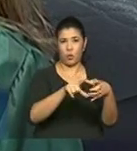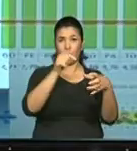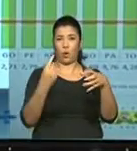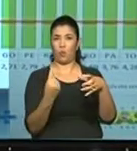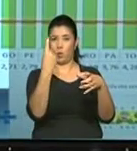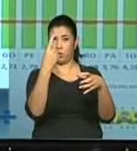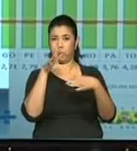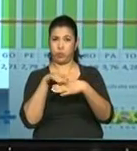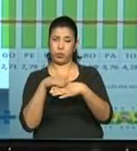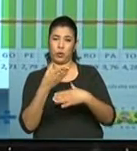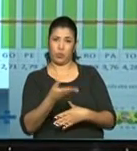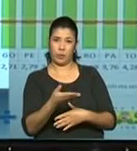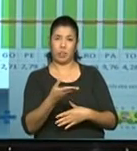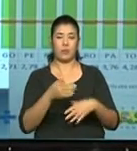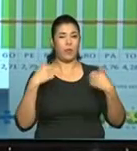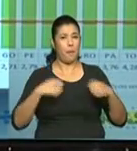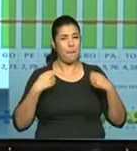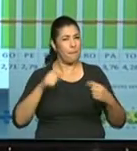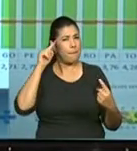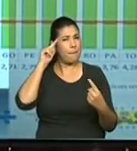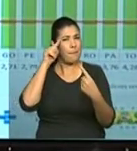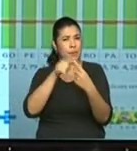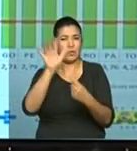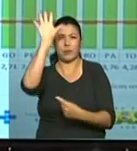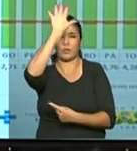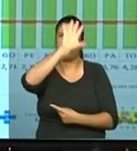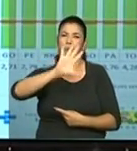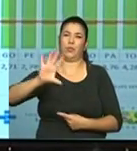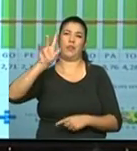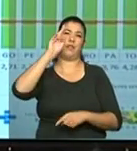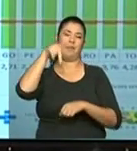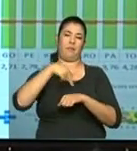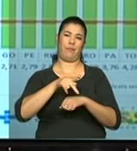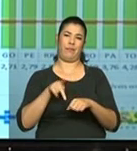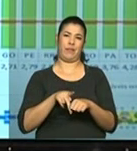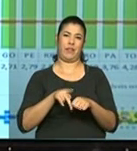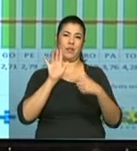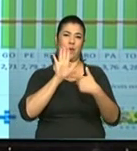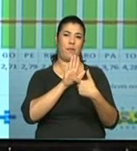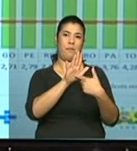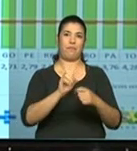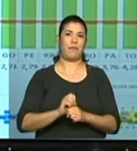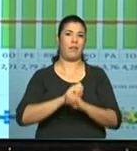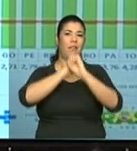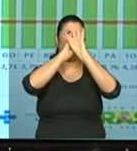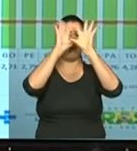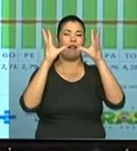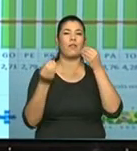nós precisamos alcançá-la como um todo. E aí fica muito clara a